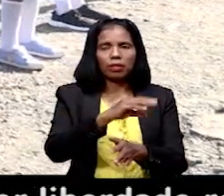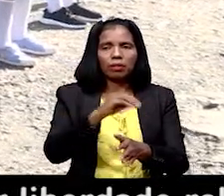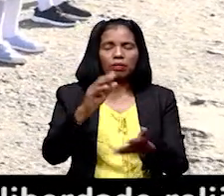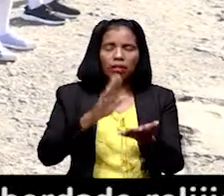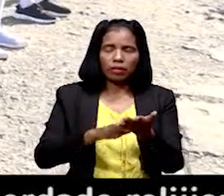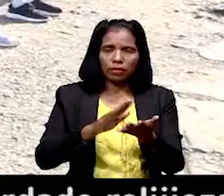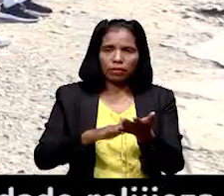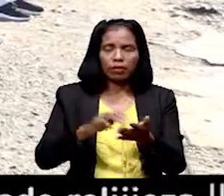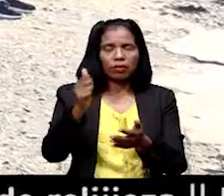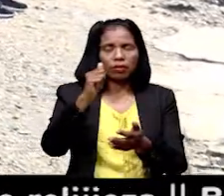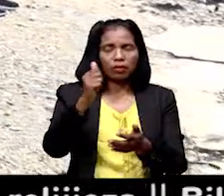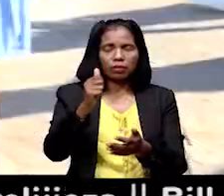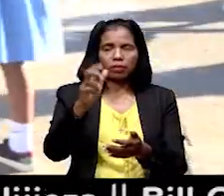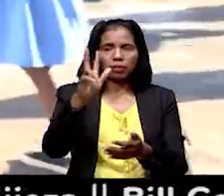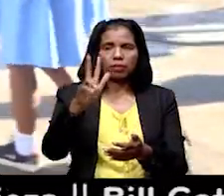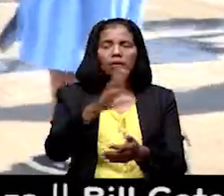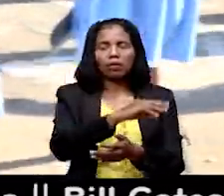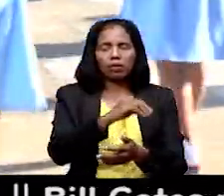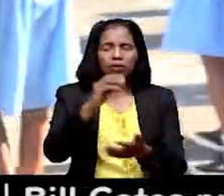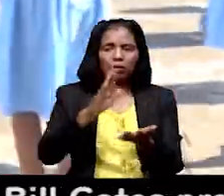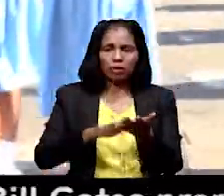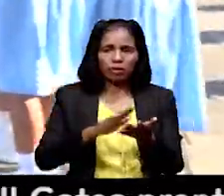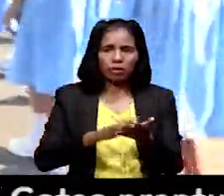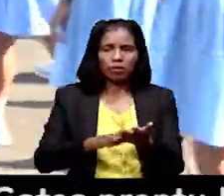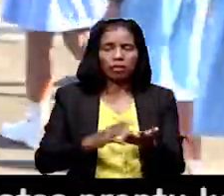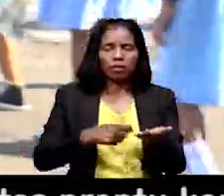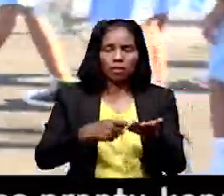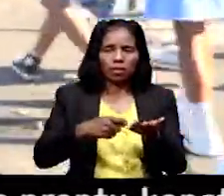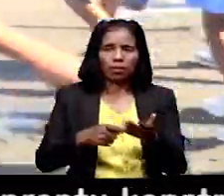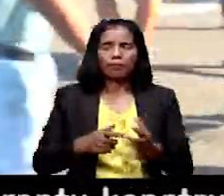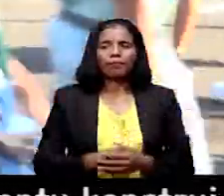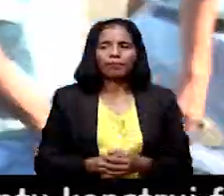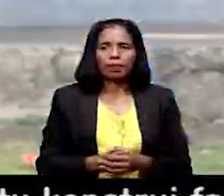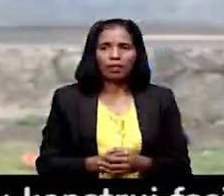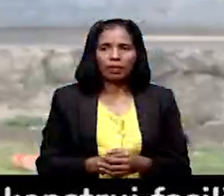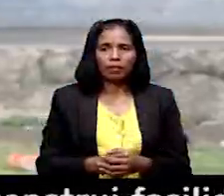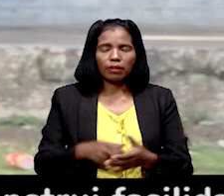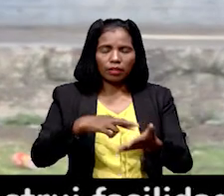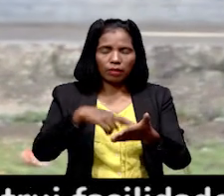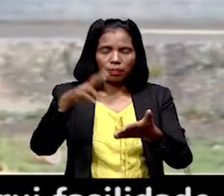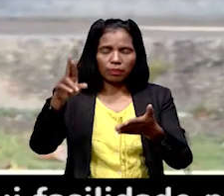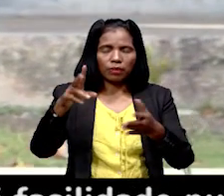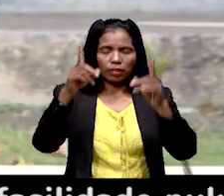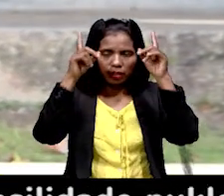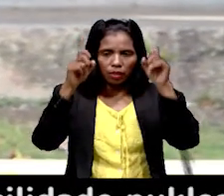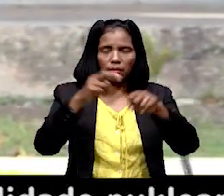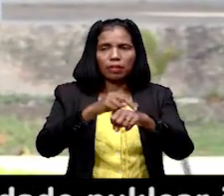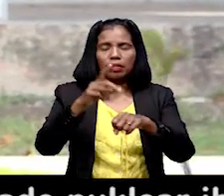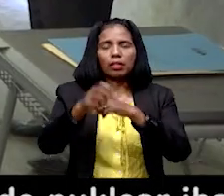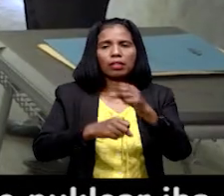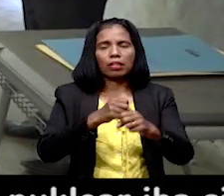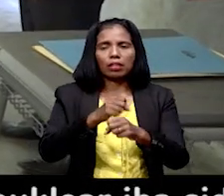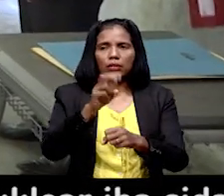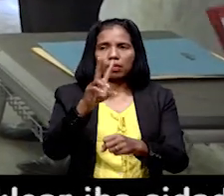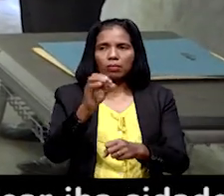geral 12º ano, no ensino secundário técnico vocacional. Durante a correção ba pontos exame nacional, tinha ringrua Ronul